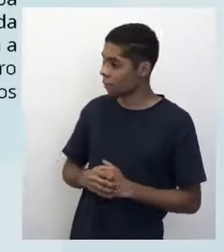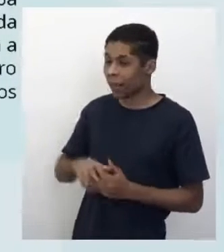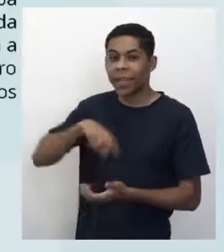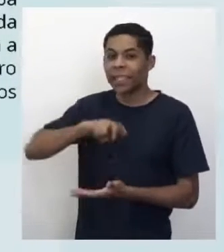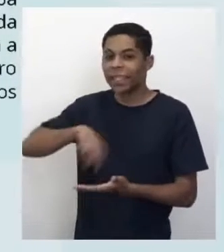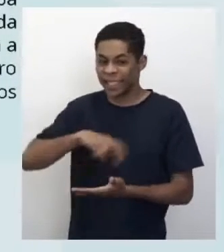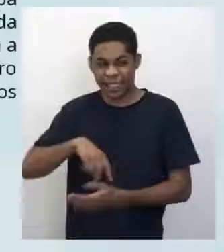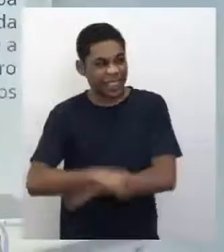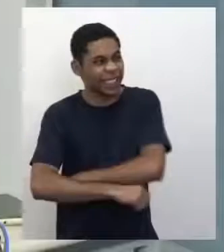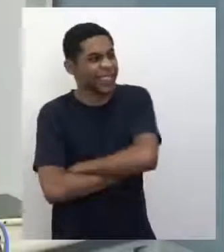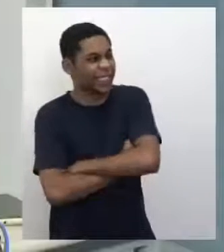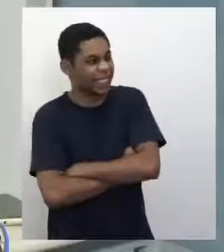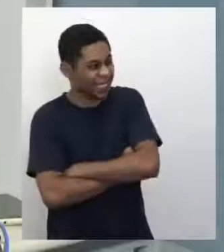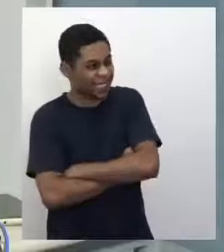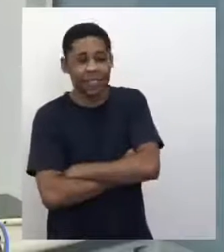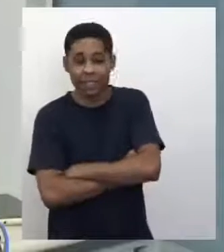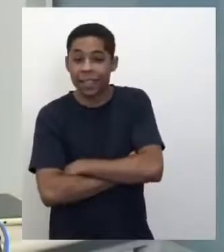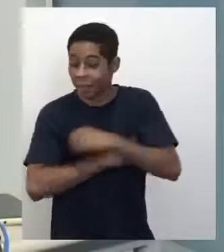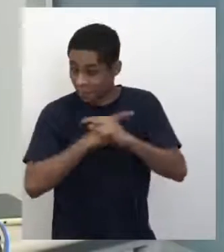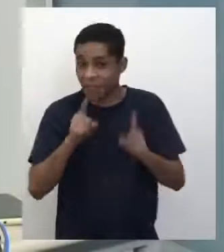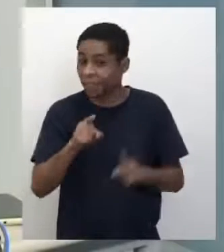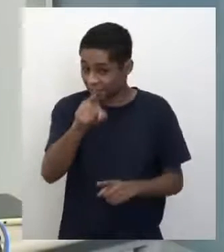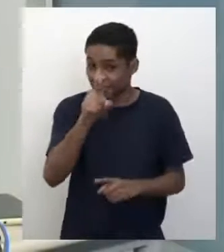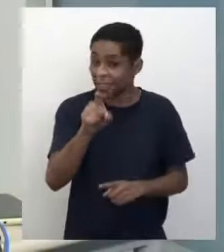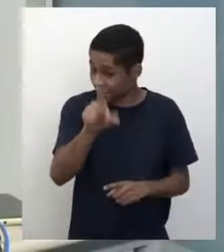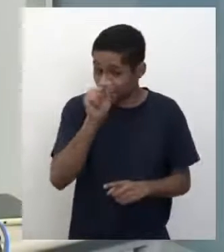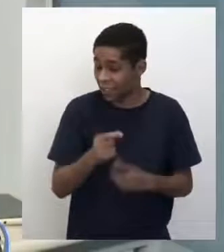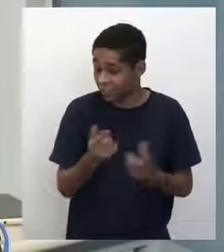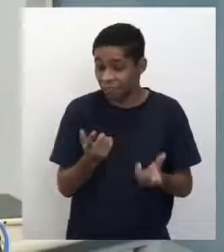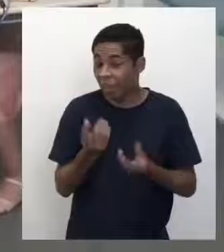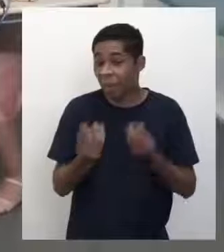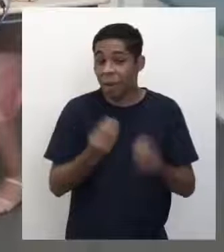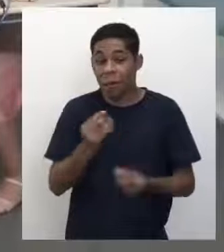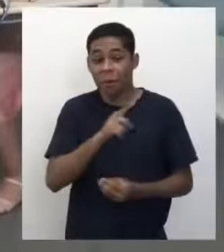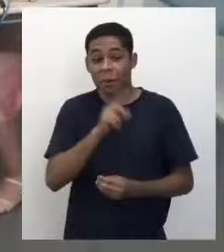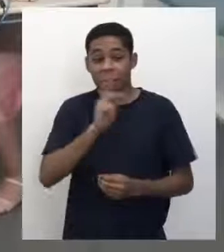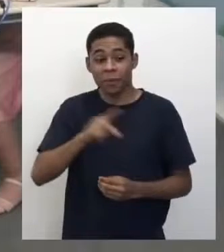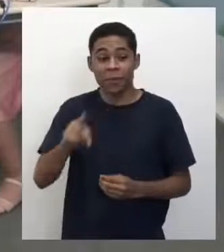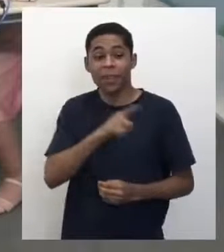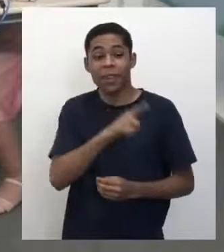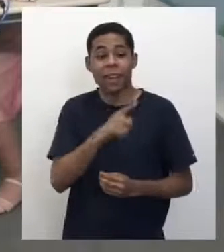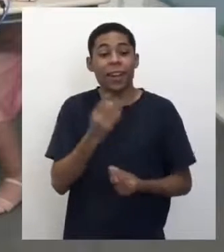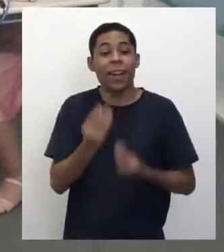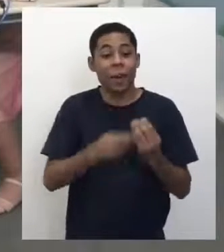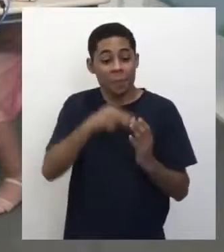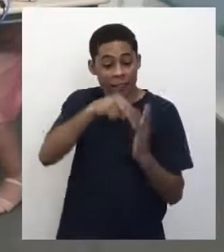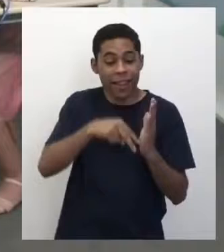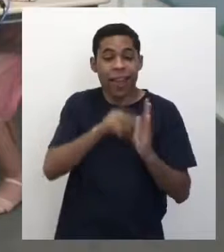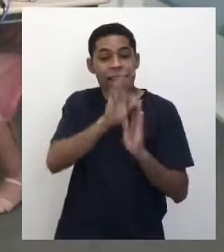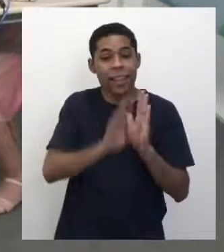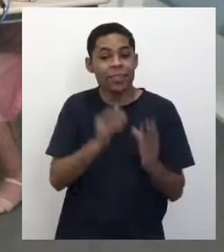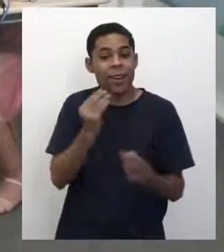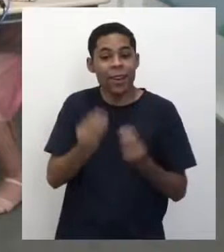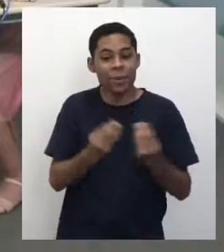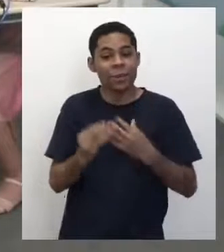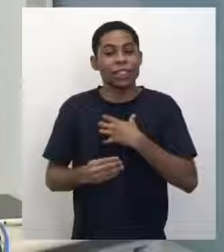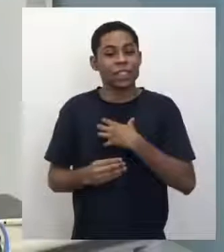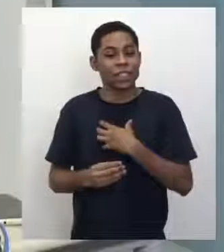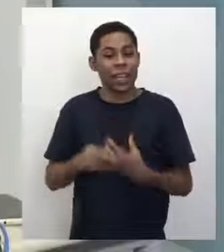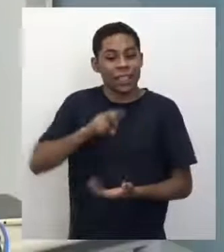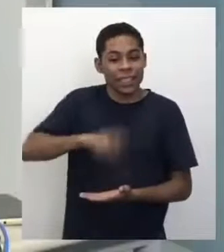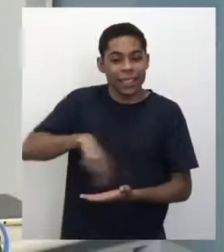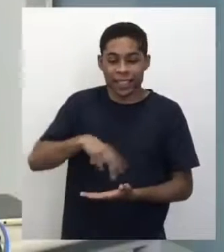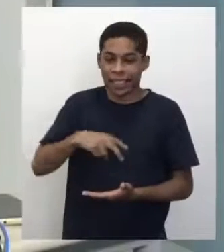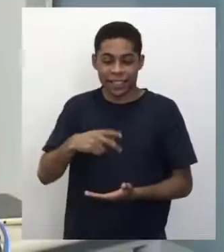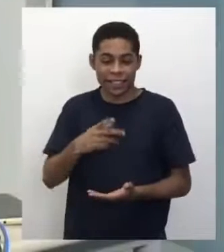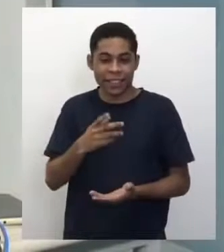demais. Mas vocês escolhem como o professor deve ler esse texto. Eu juro, gente, eu dançando foi eu que